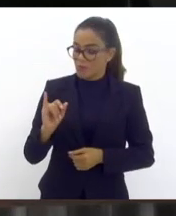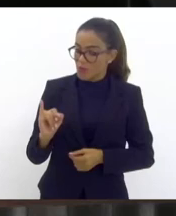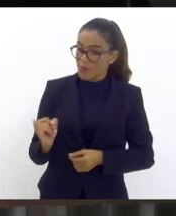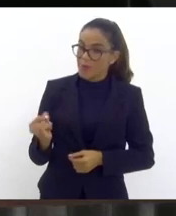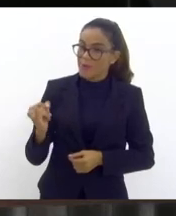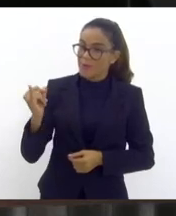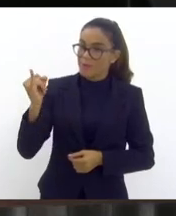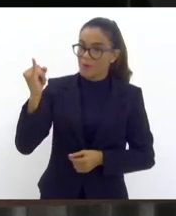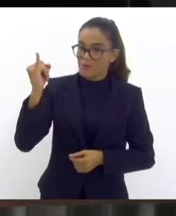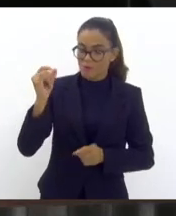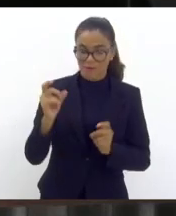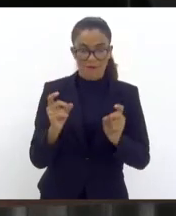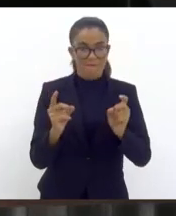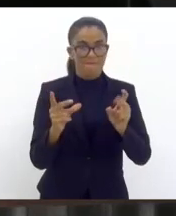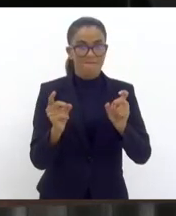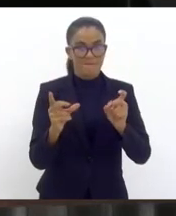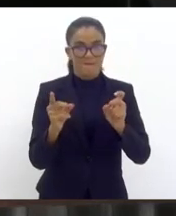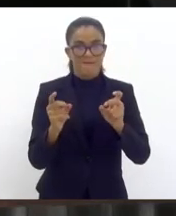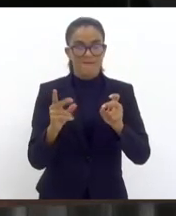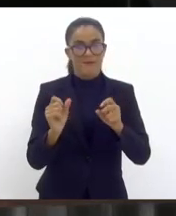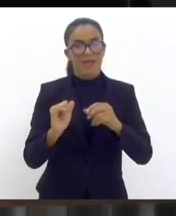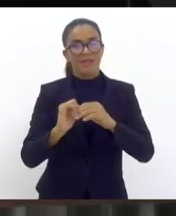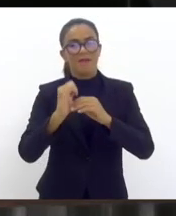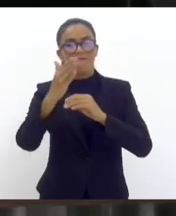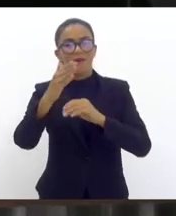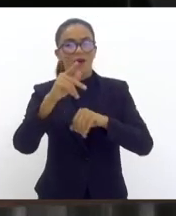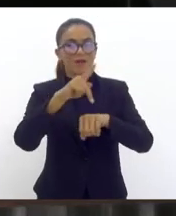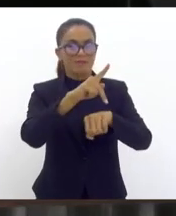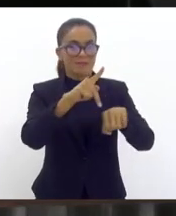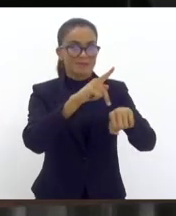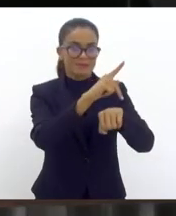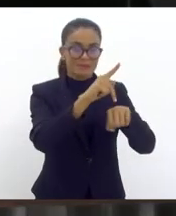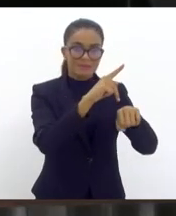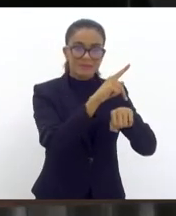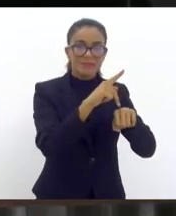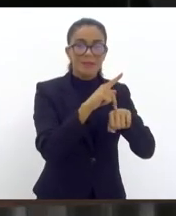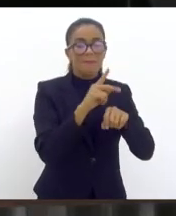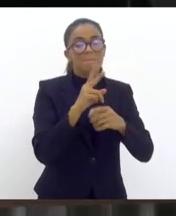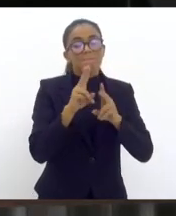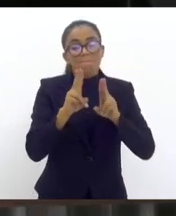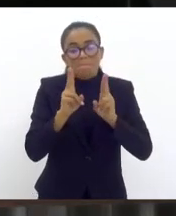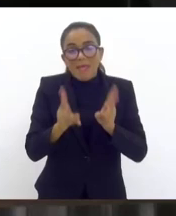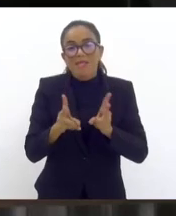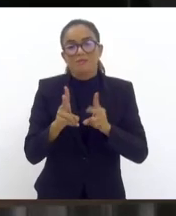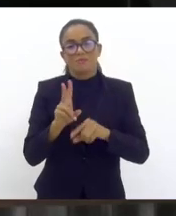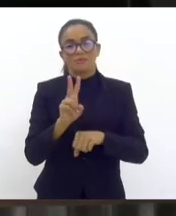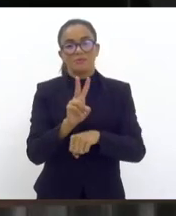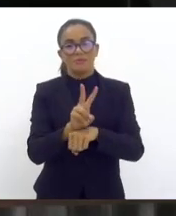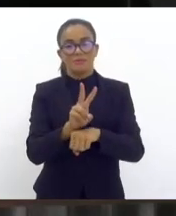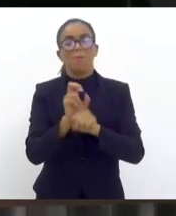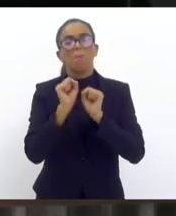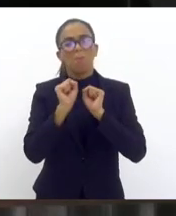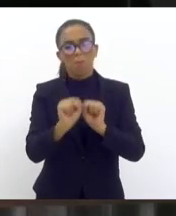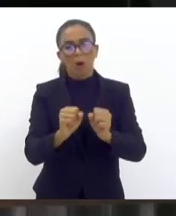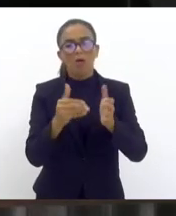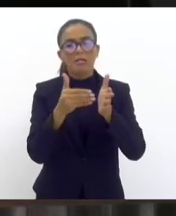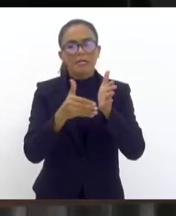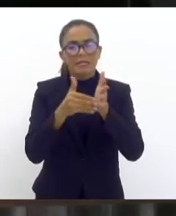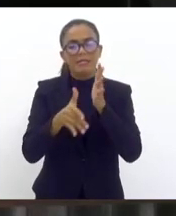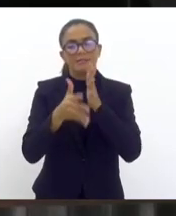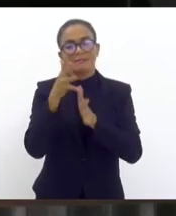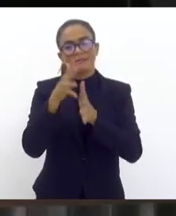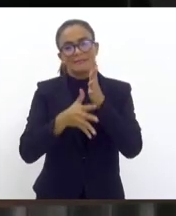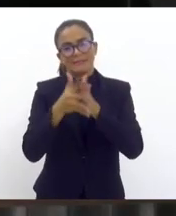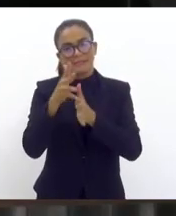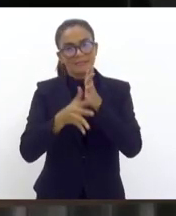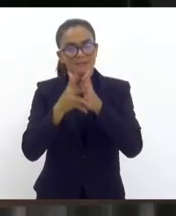das vendas externas mesmo de forma temporária pode impactar a competitividade